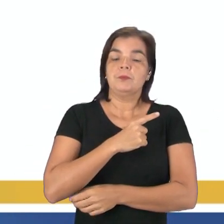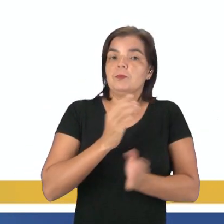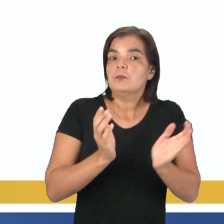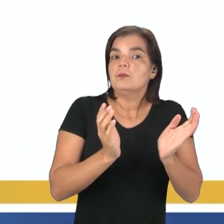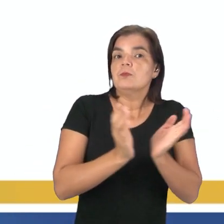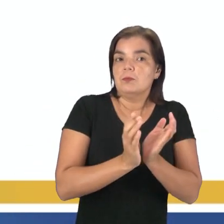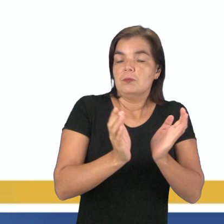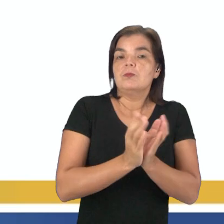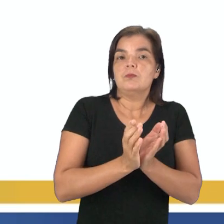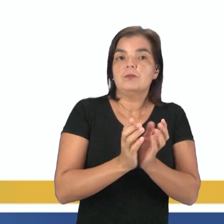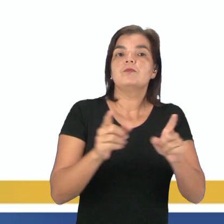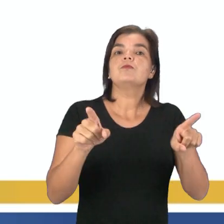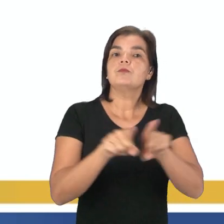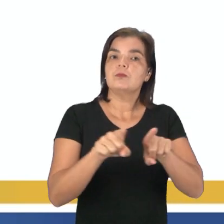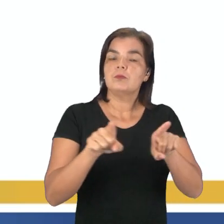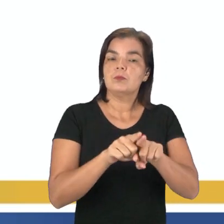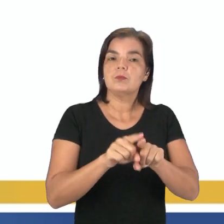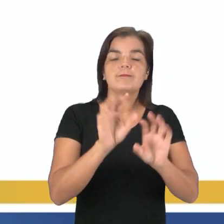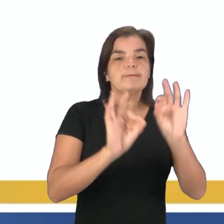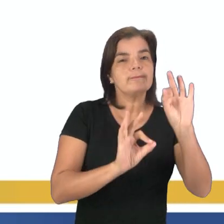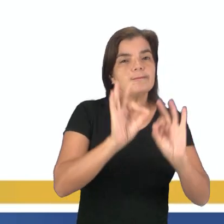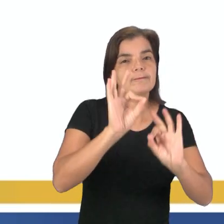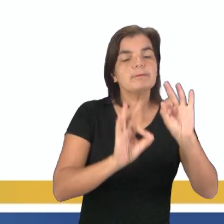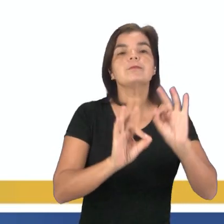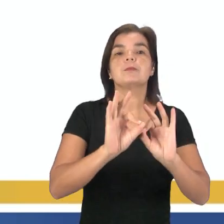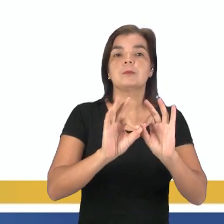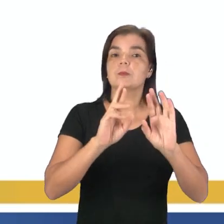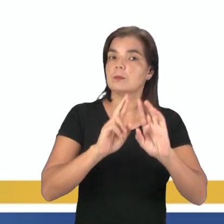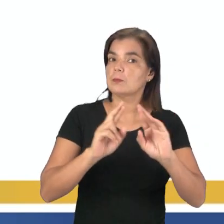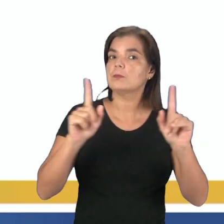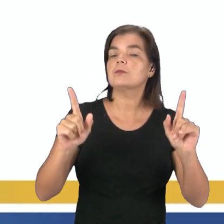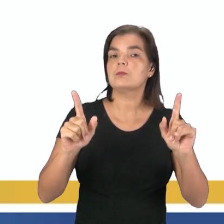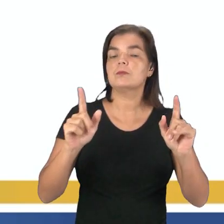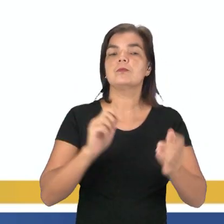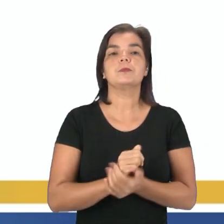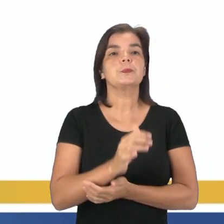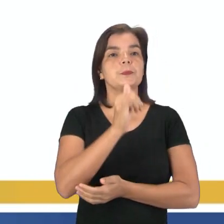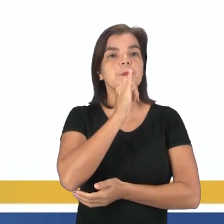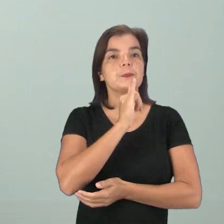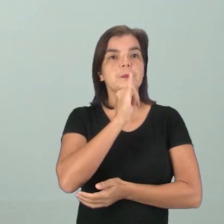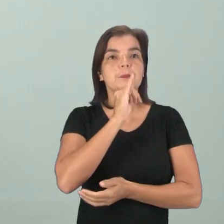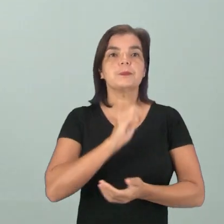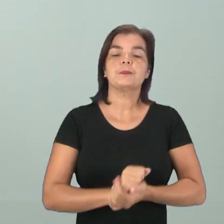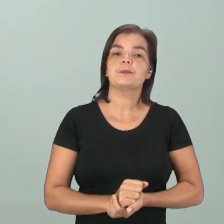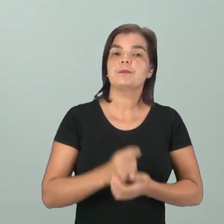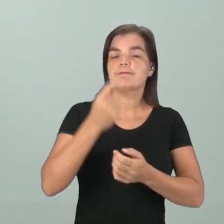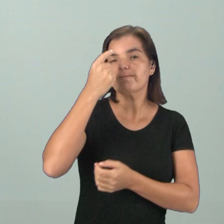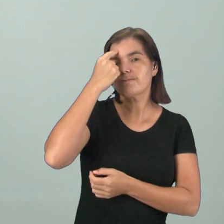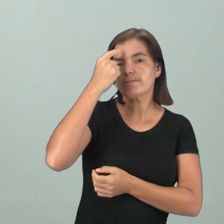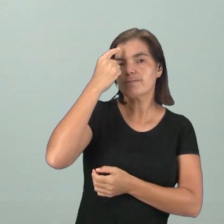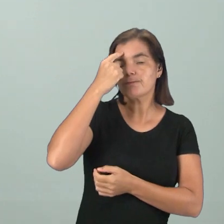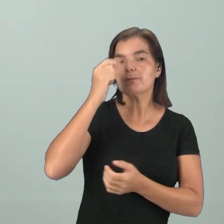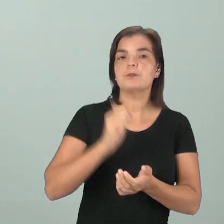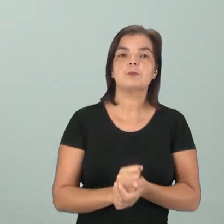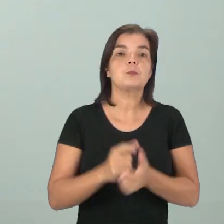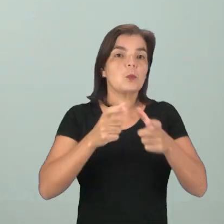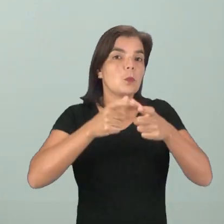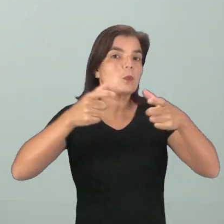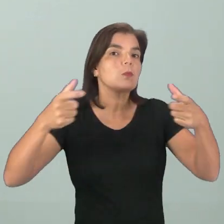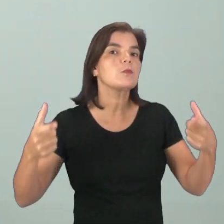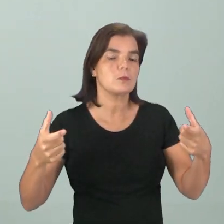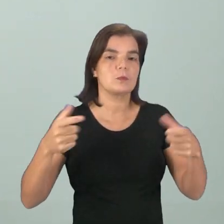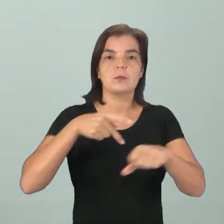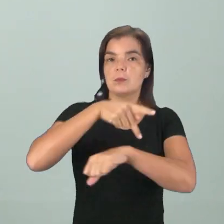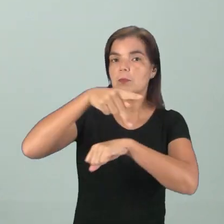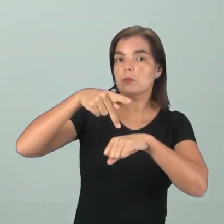determinados grupos identitários que vão fazer parte e vão se diferenciar, certo? Por exemplo, quando a gente pensa no macro, o